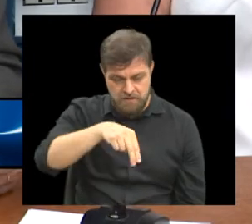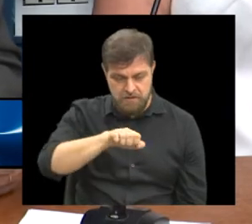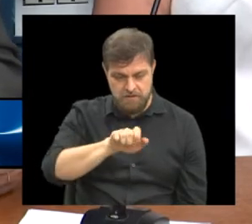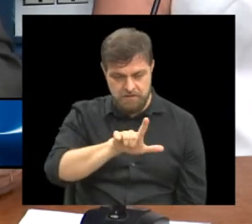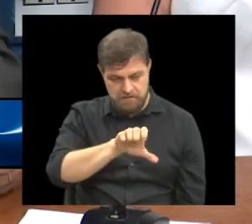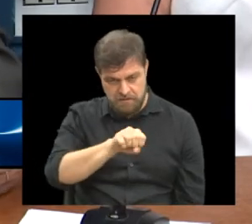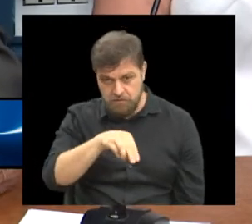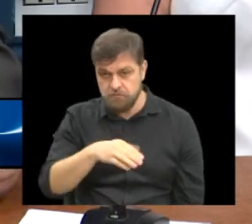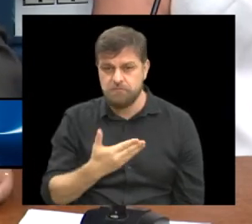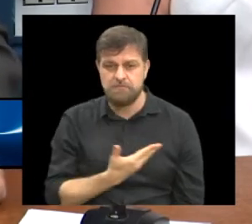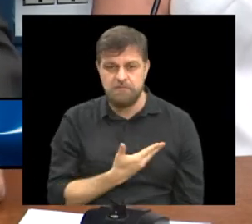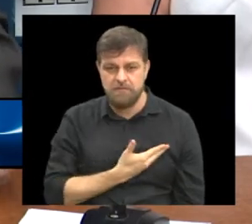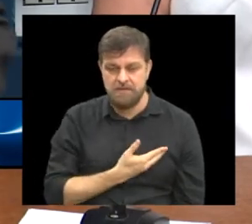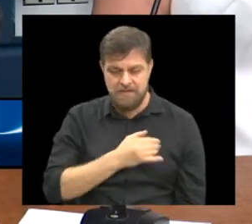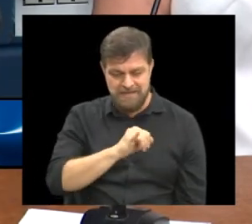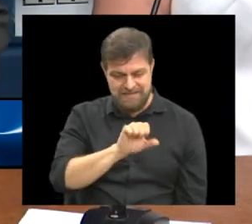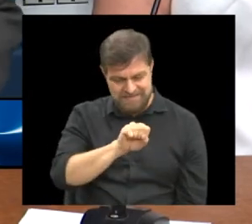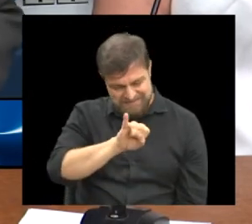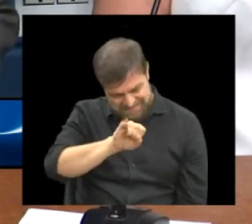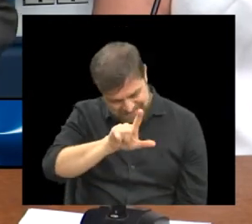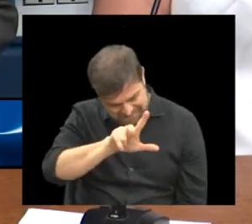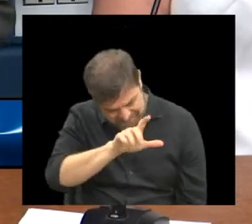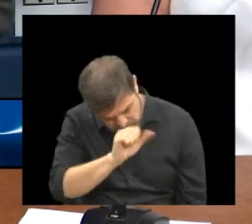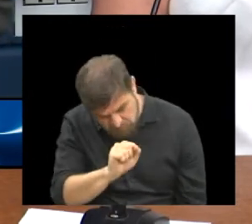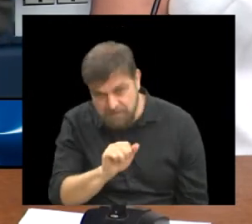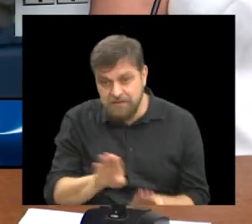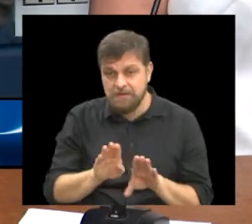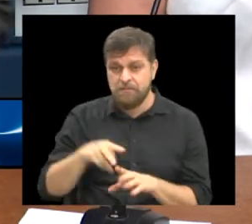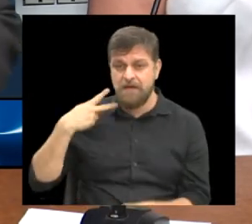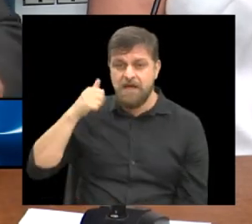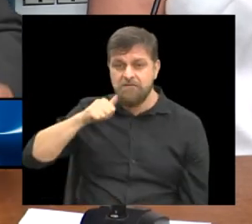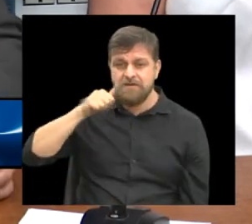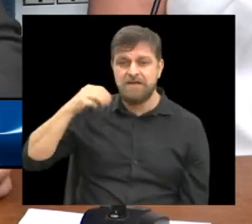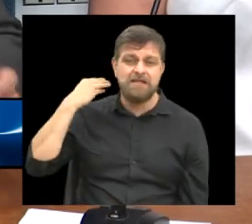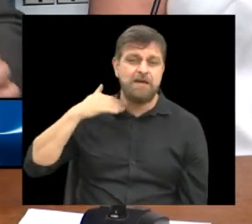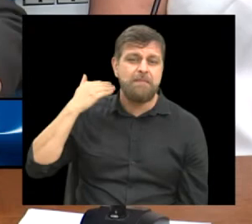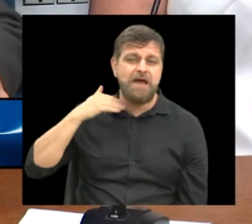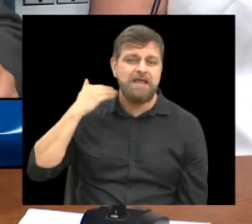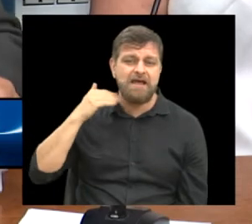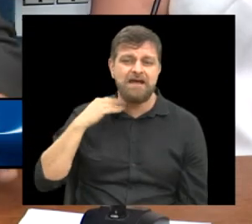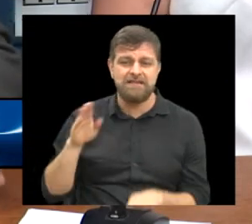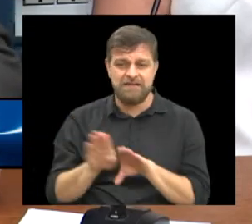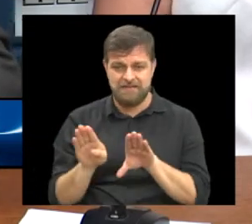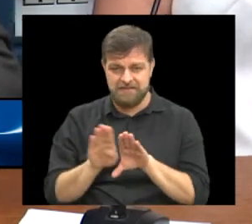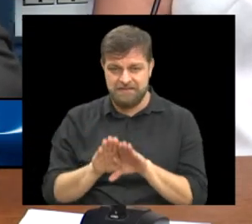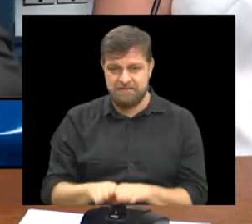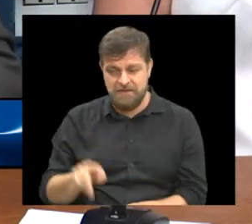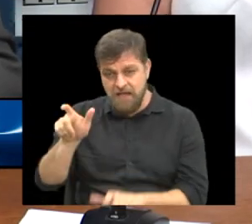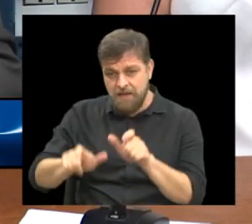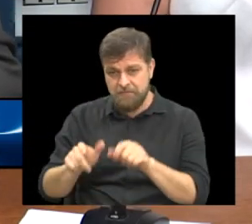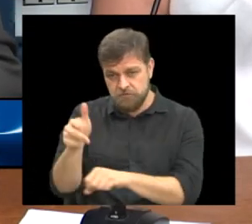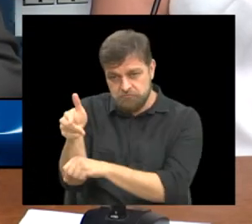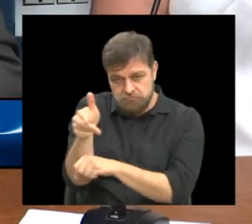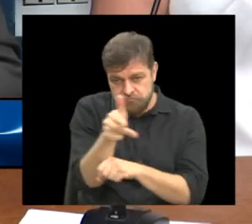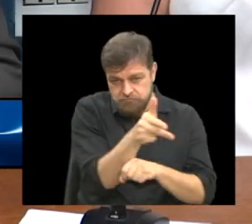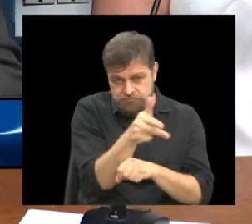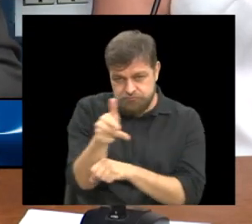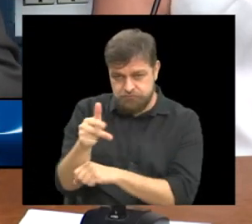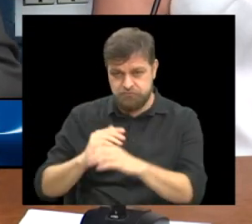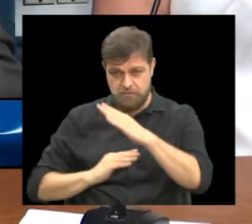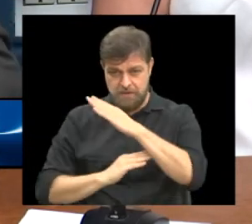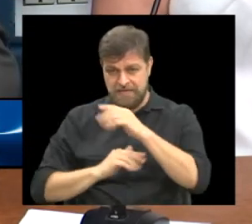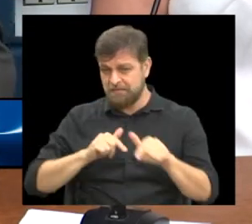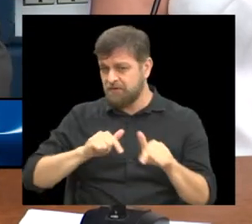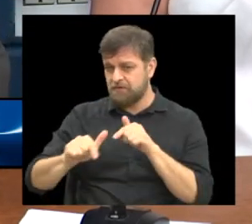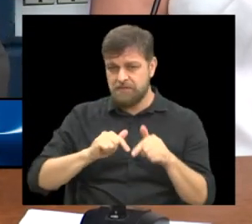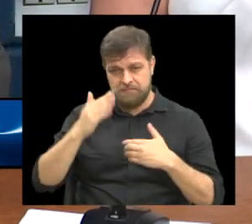presença, minha amiga Isilda, a vereadora Mariana Conte, ao pessoal da TV Câmara por esse trabalho,